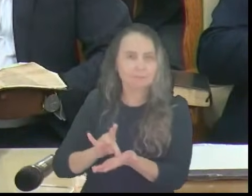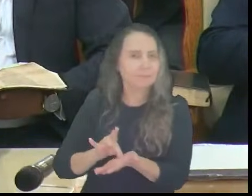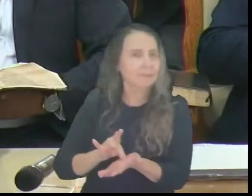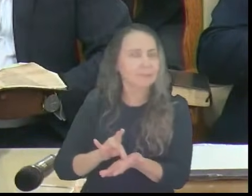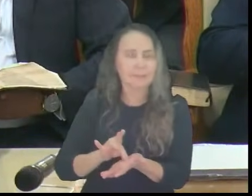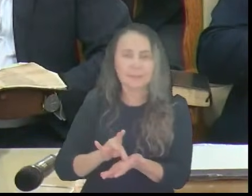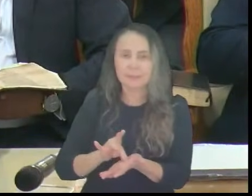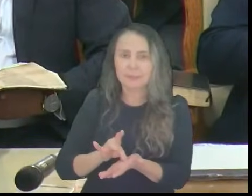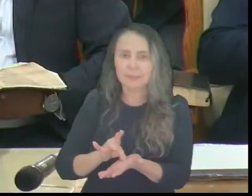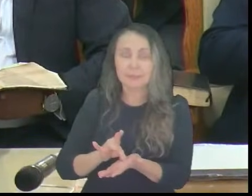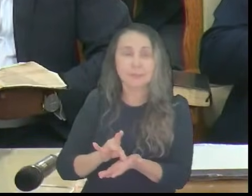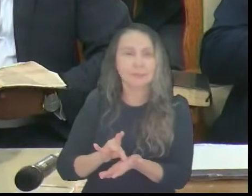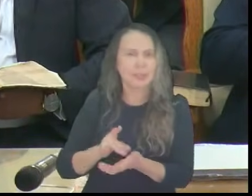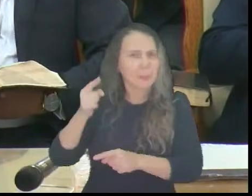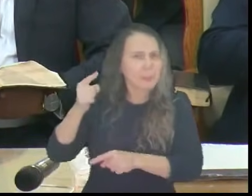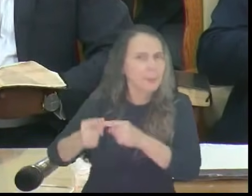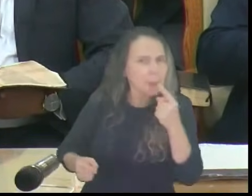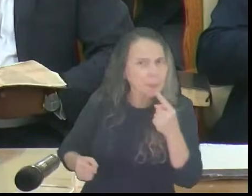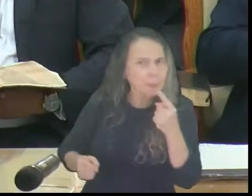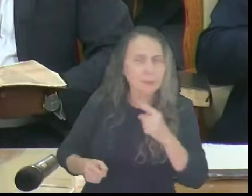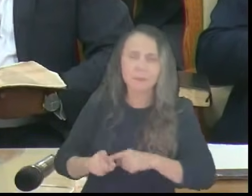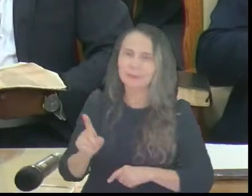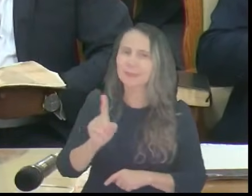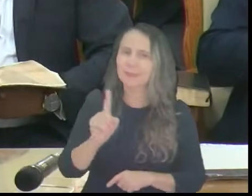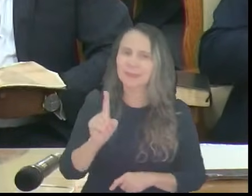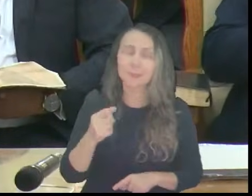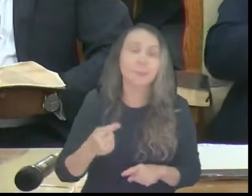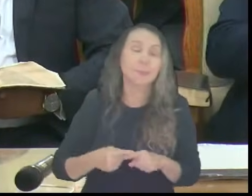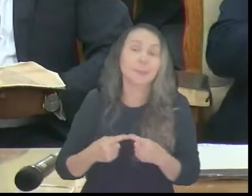Não é porque era proibido ter templo, não, é porque não tinha como.